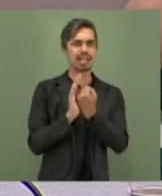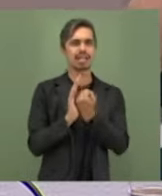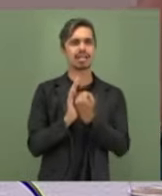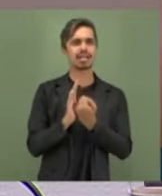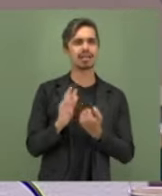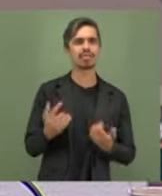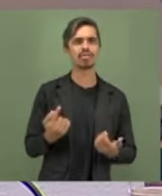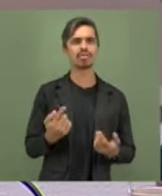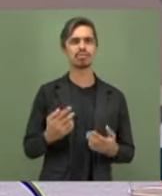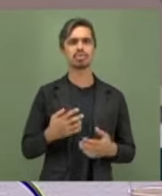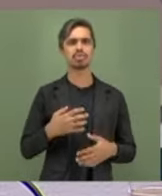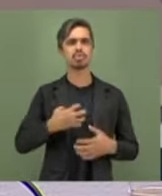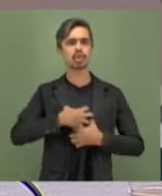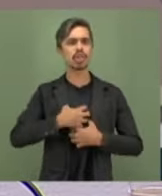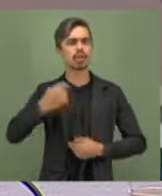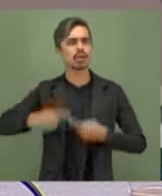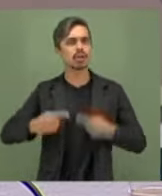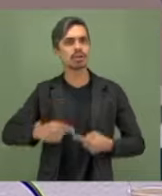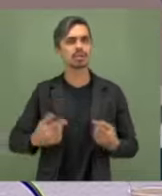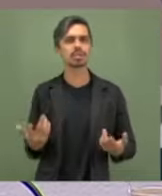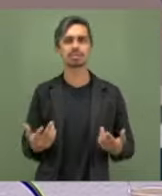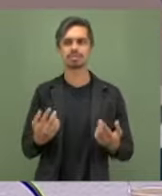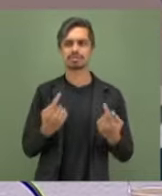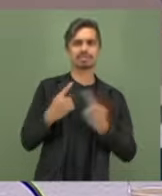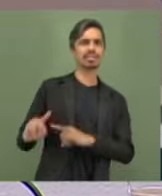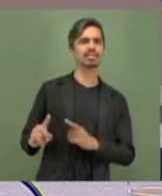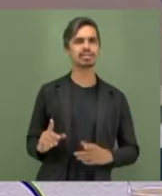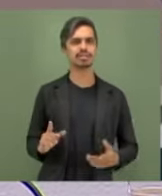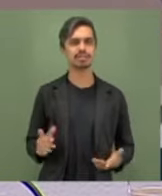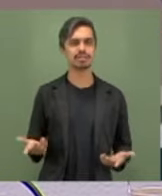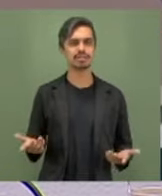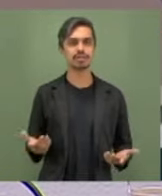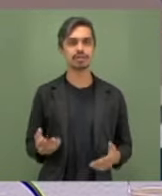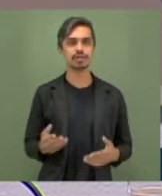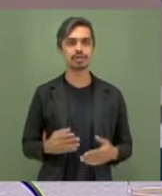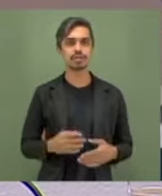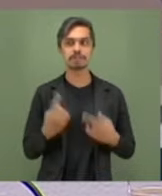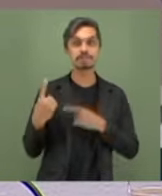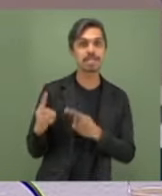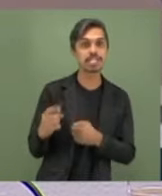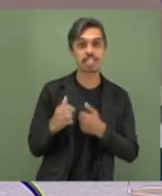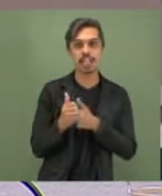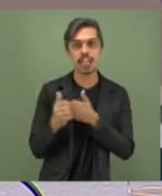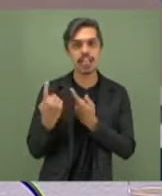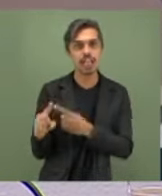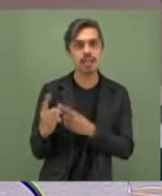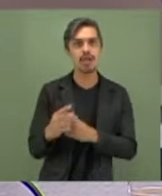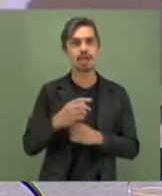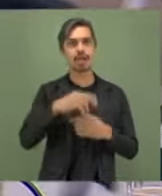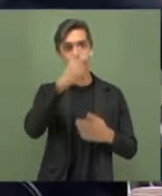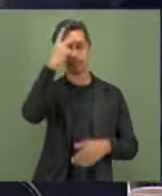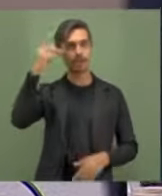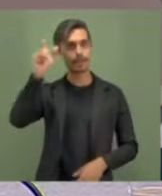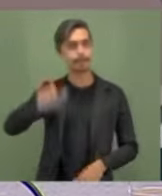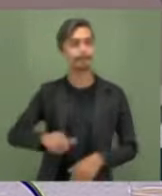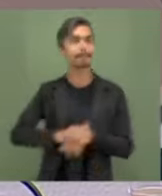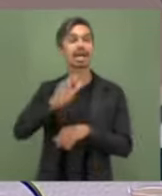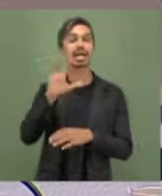uma vertente política. Não se admite. Eles perseguiram e perseguem o homem mais amado do Brasil,